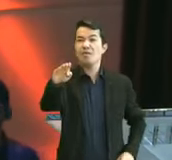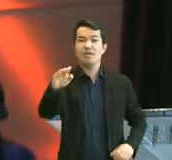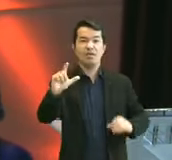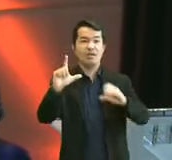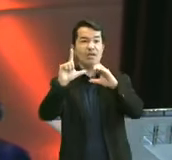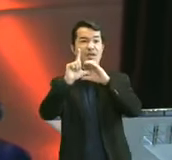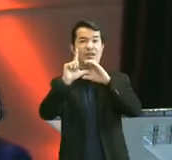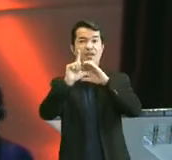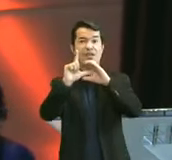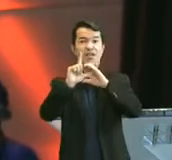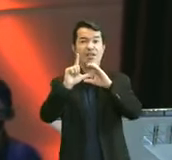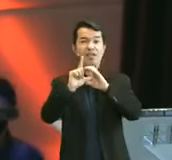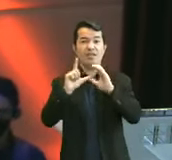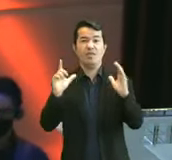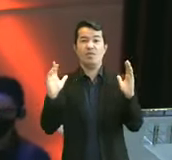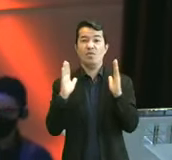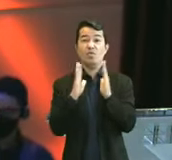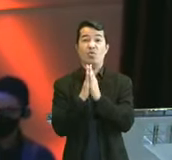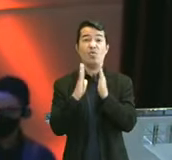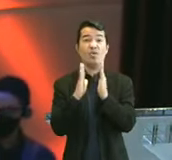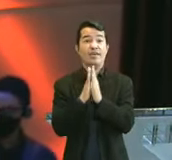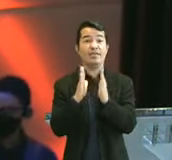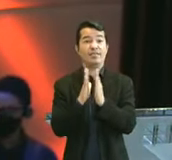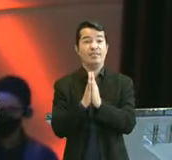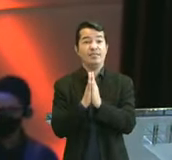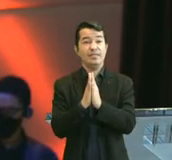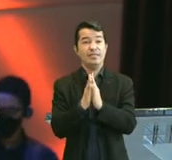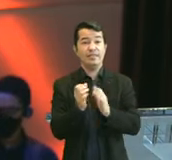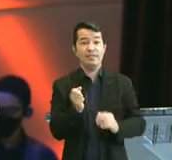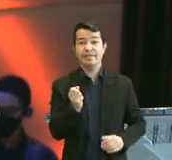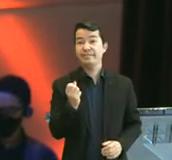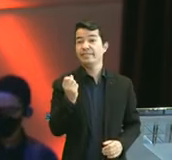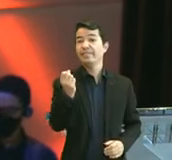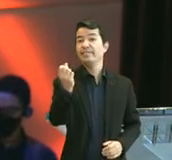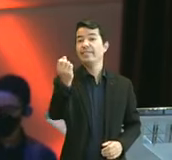Ele começa a andar, era uma oração, já virou uma viagem.